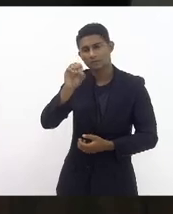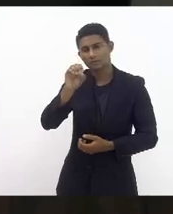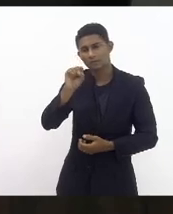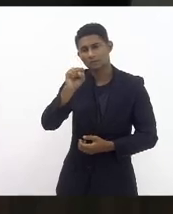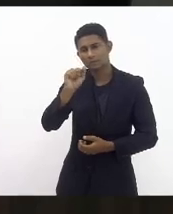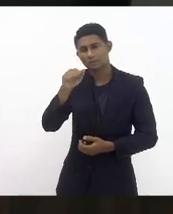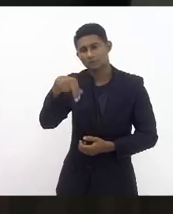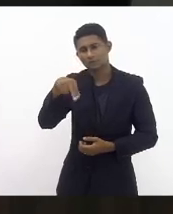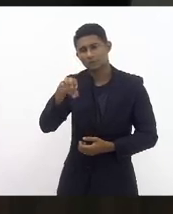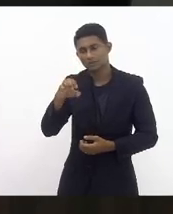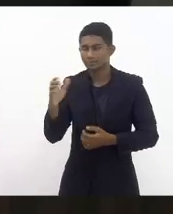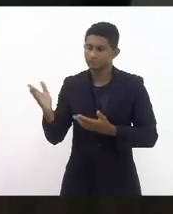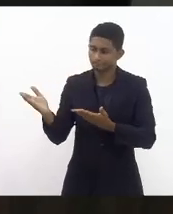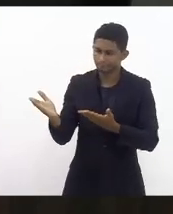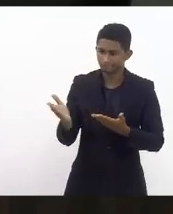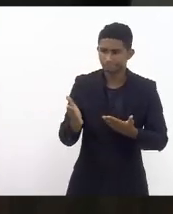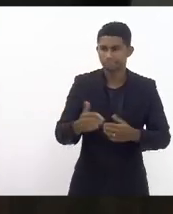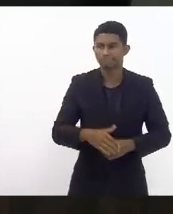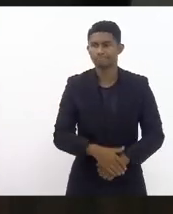Deputada Rosane Félix.